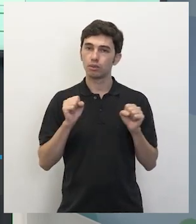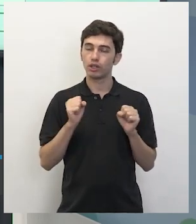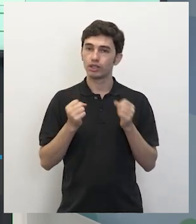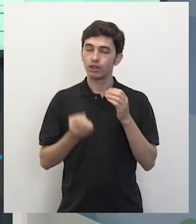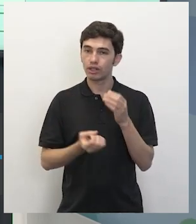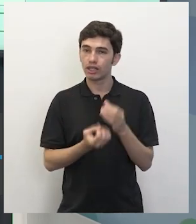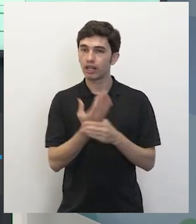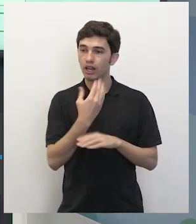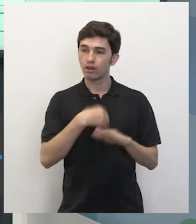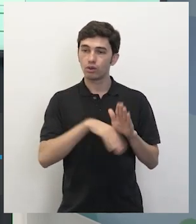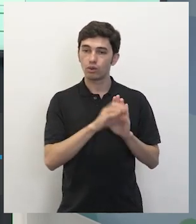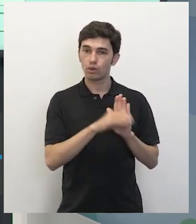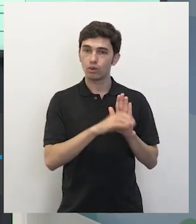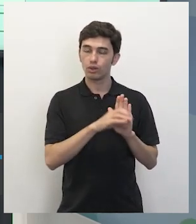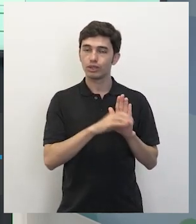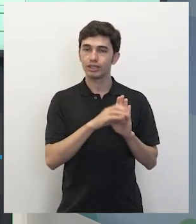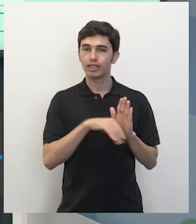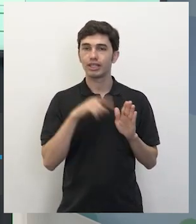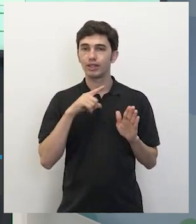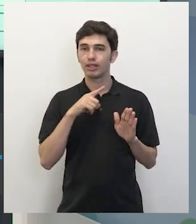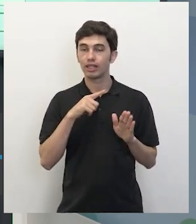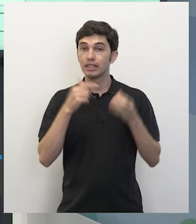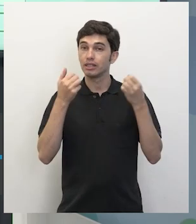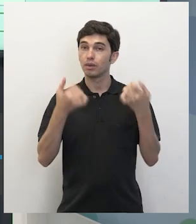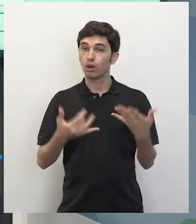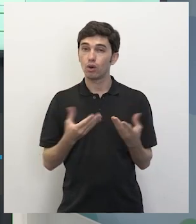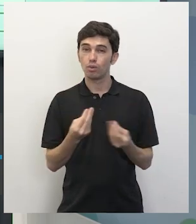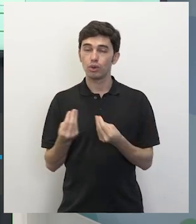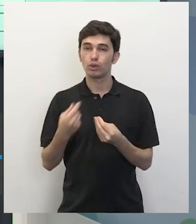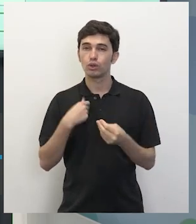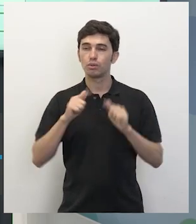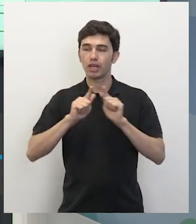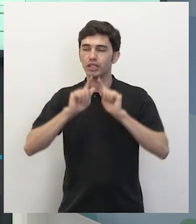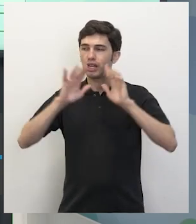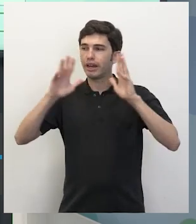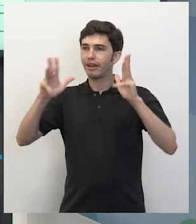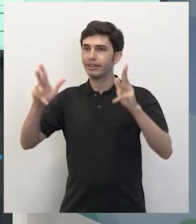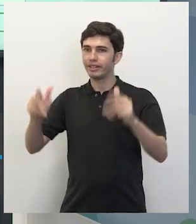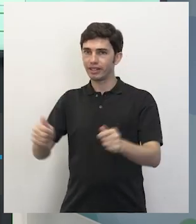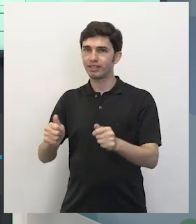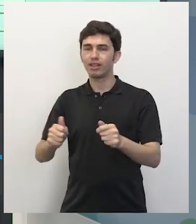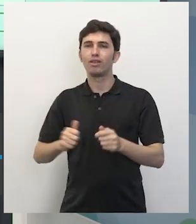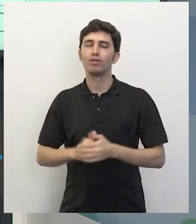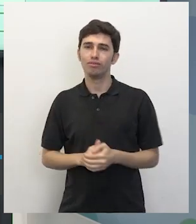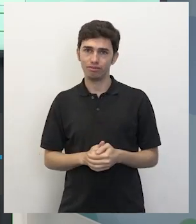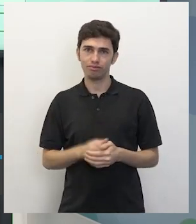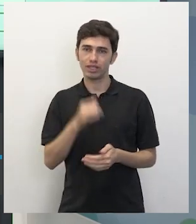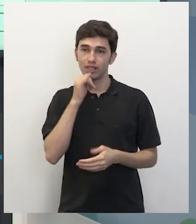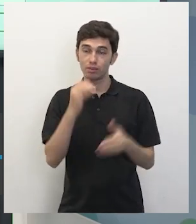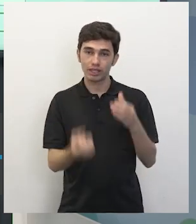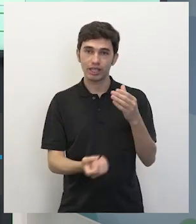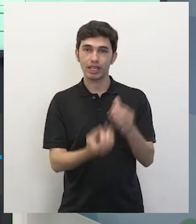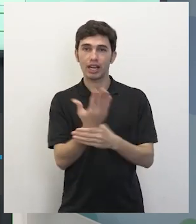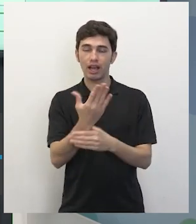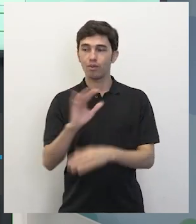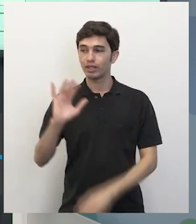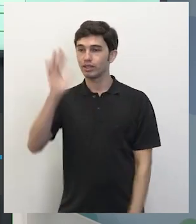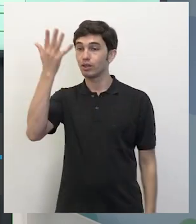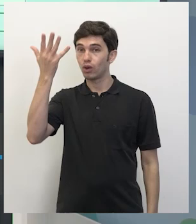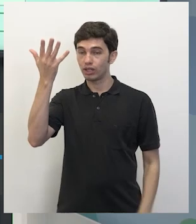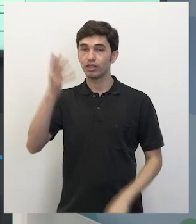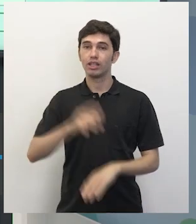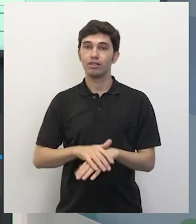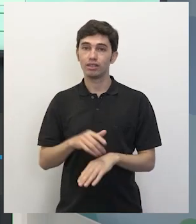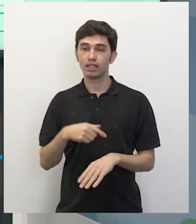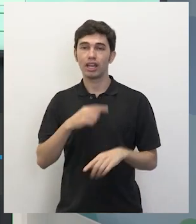gente consegue, onde falou-se muito na ideia de generalização, né? Ou seja, criar uma situação, né, que